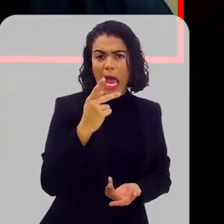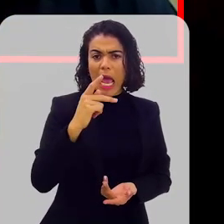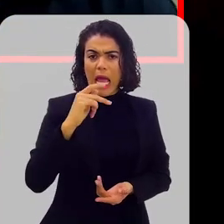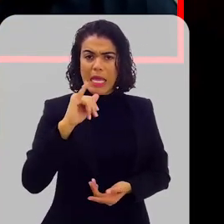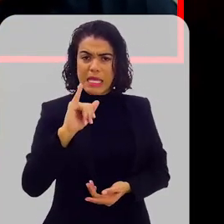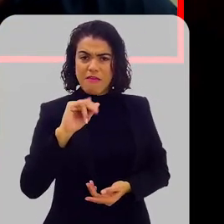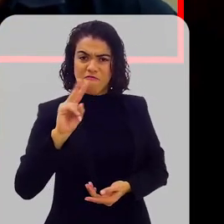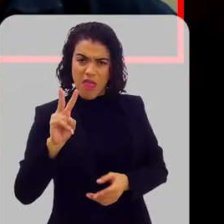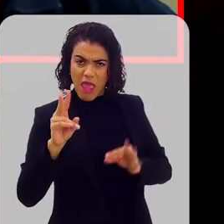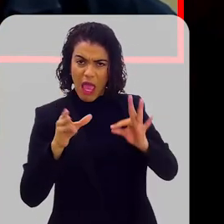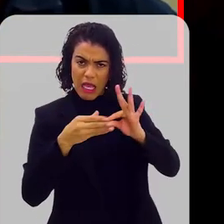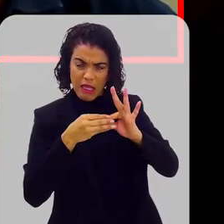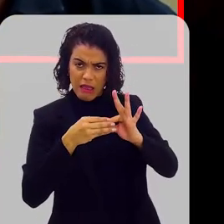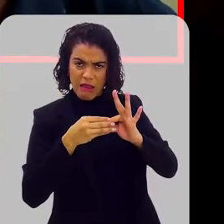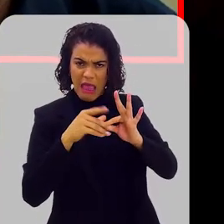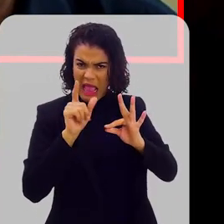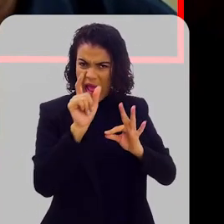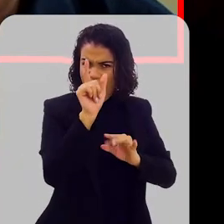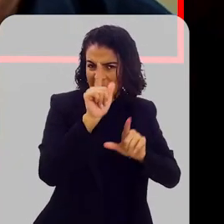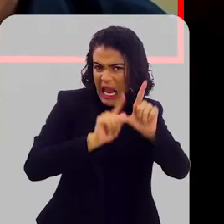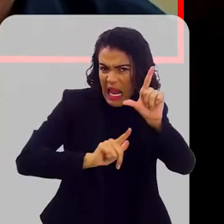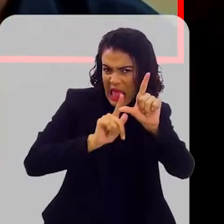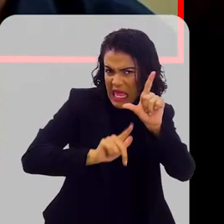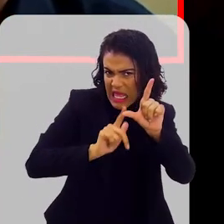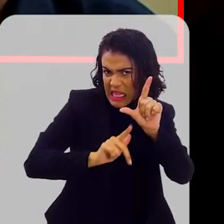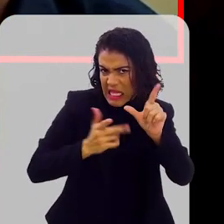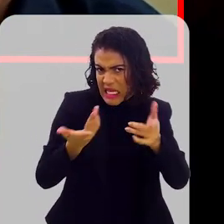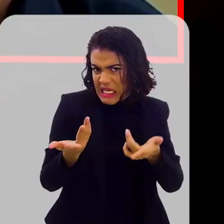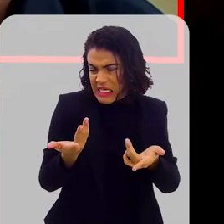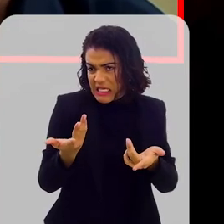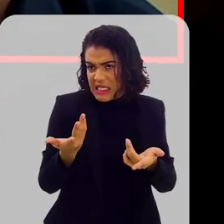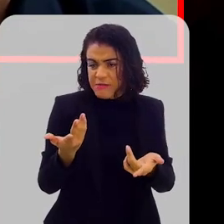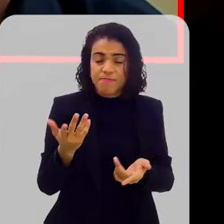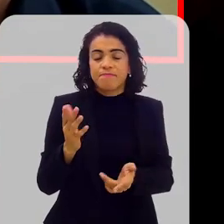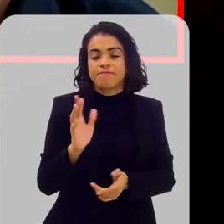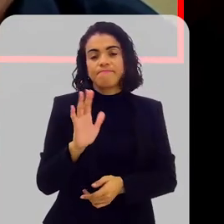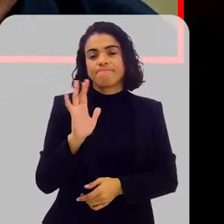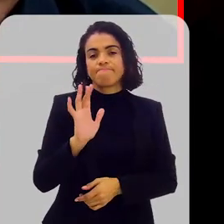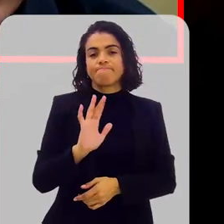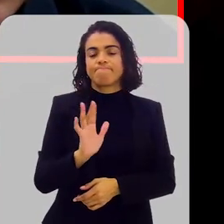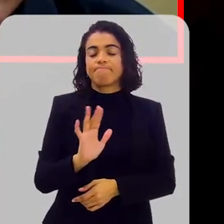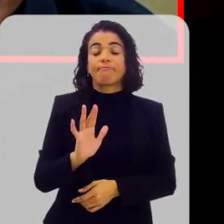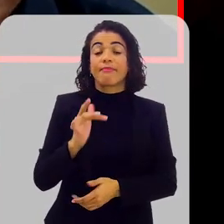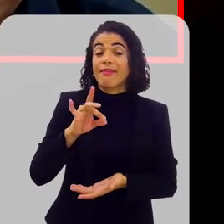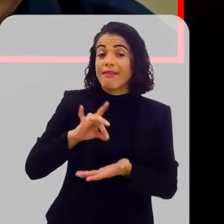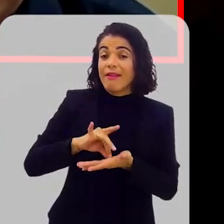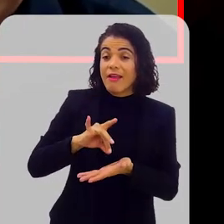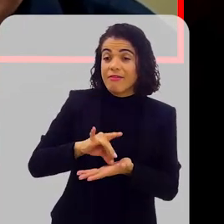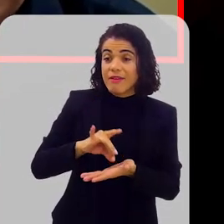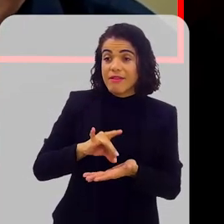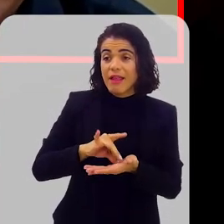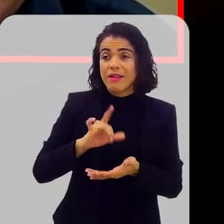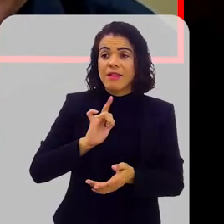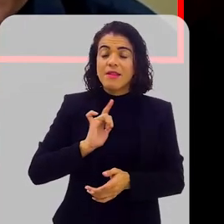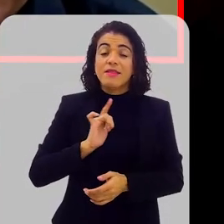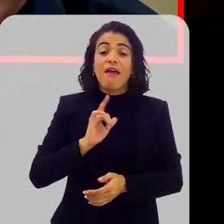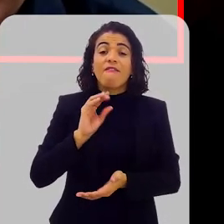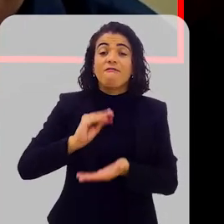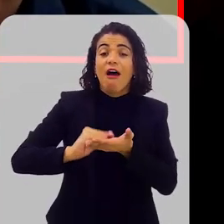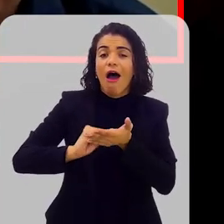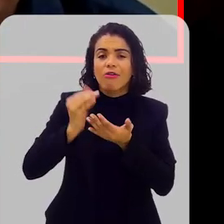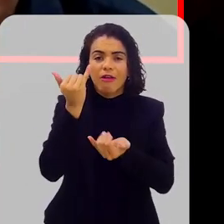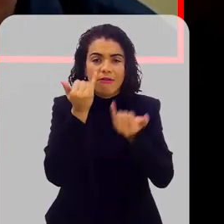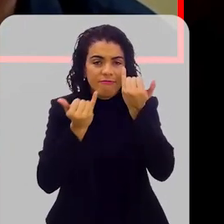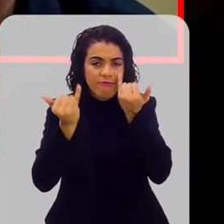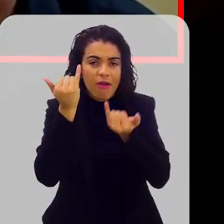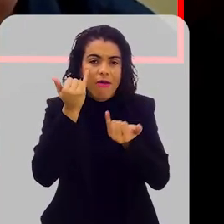é Eu HIV ao invés de HPV? Será que é a letra que não foi bem trabalhada? acho que acontece o seguinte, né? Na verdade, tem